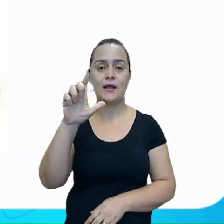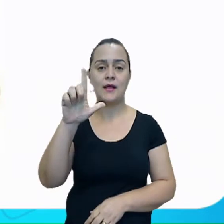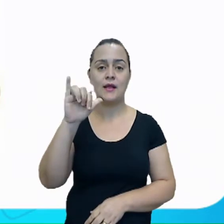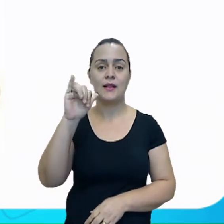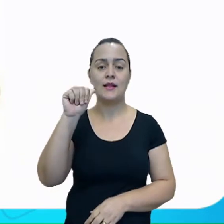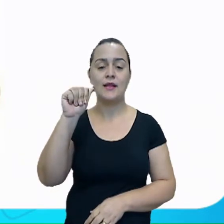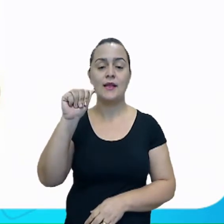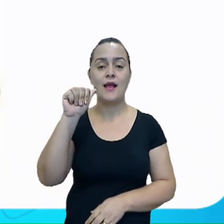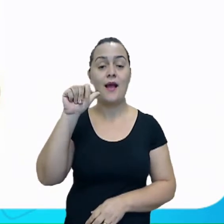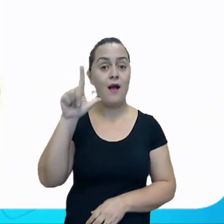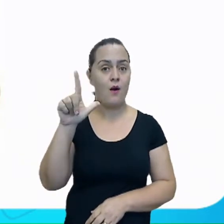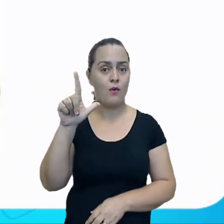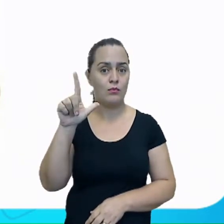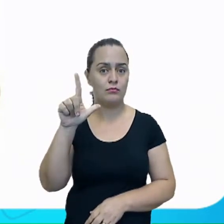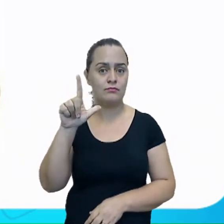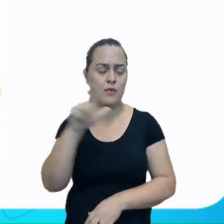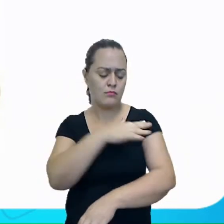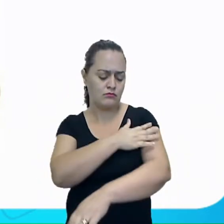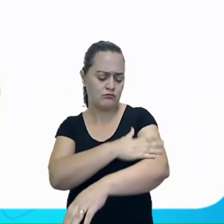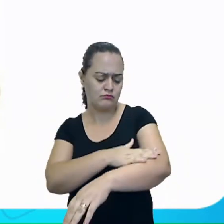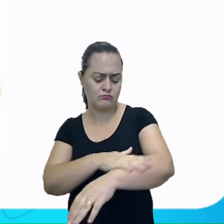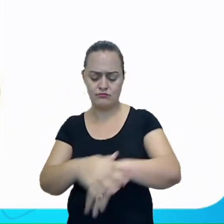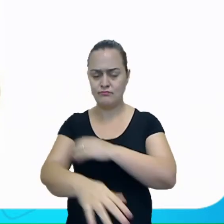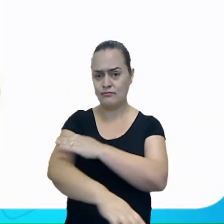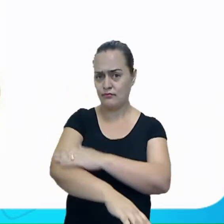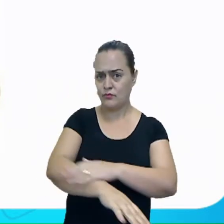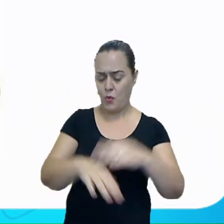da nossa boca é